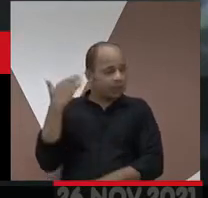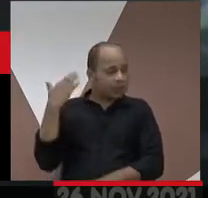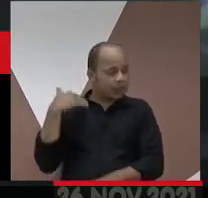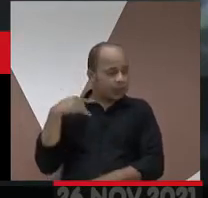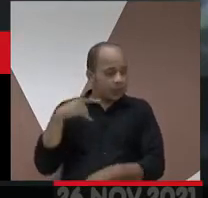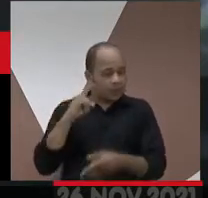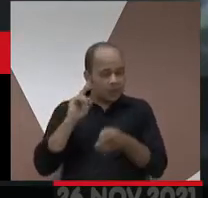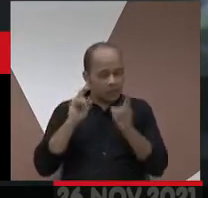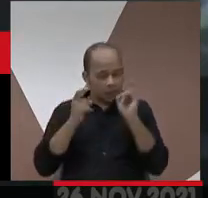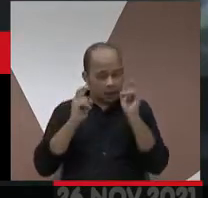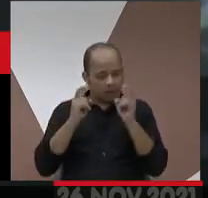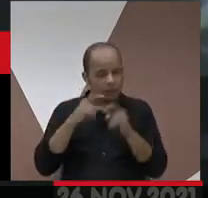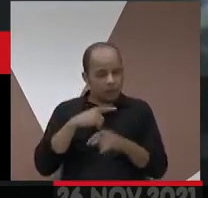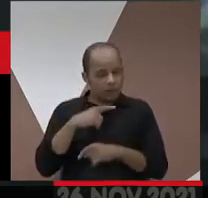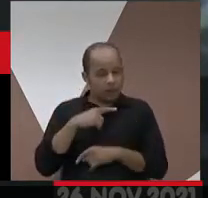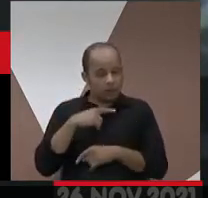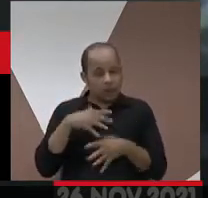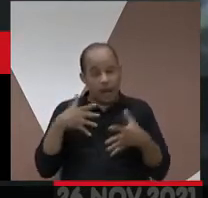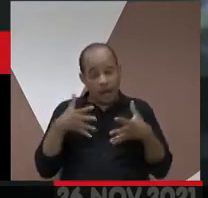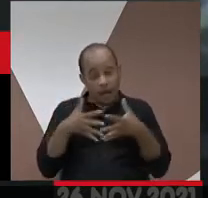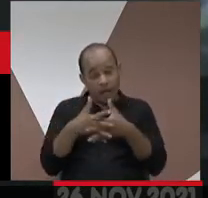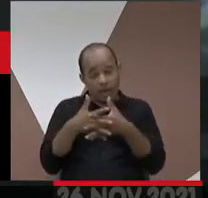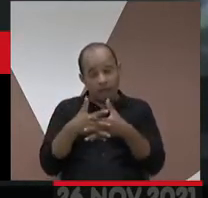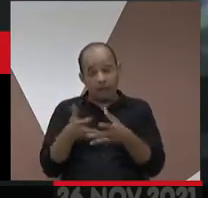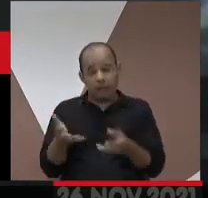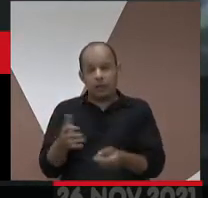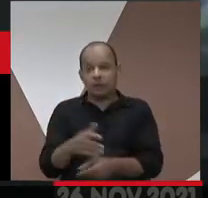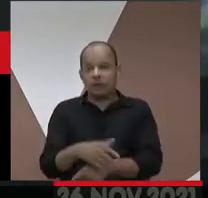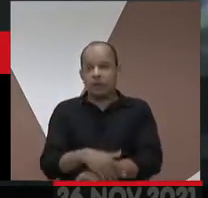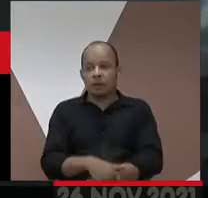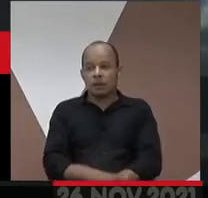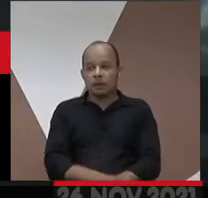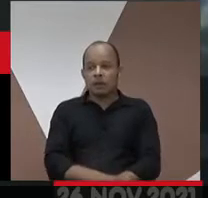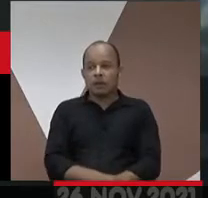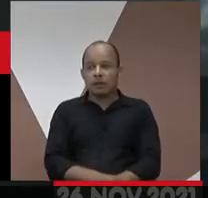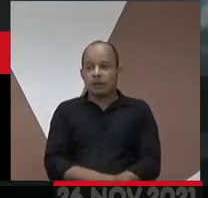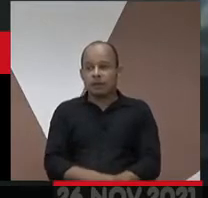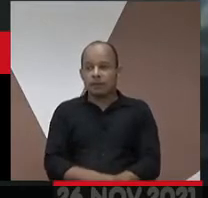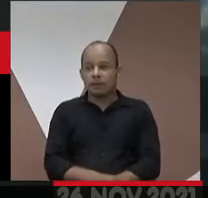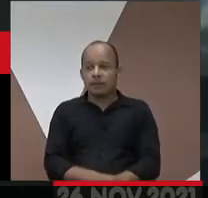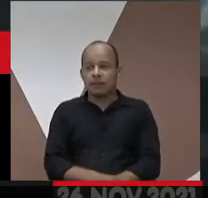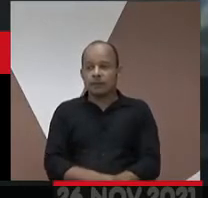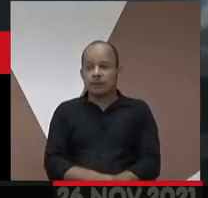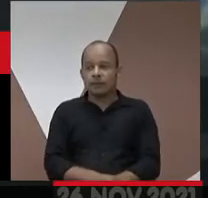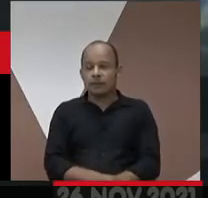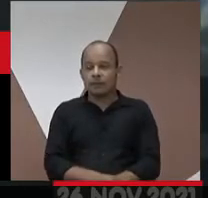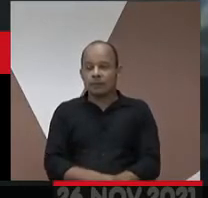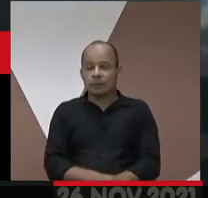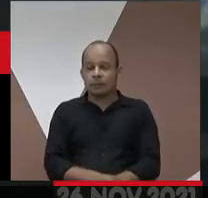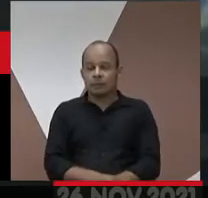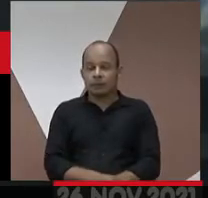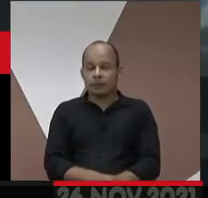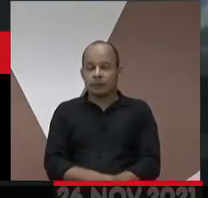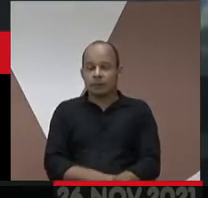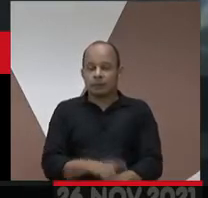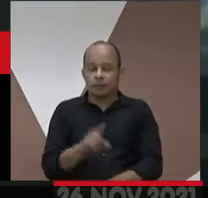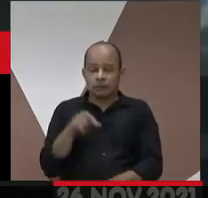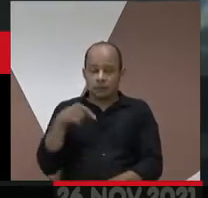você não está preparado. Depois fecham, ou tem que fazer